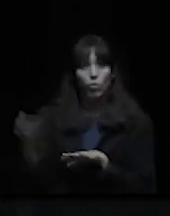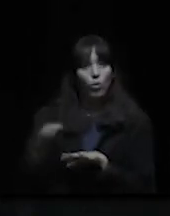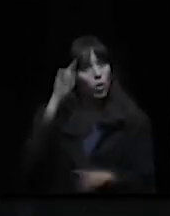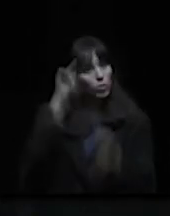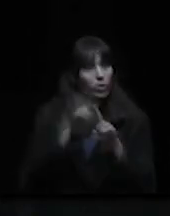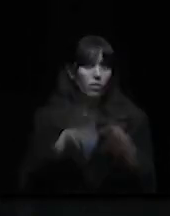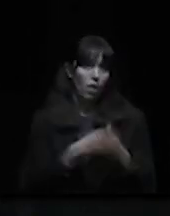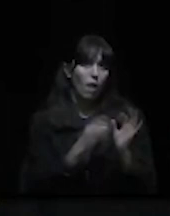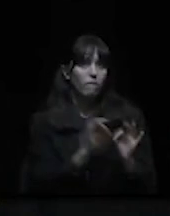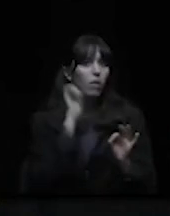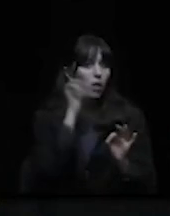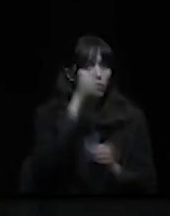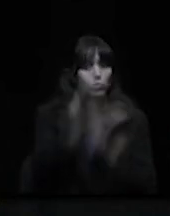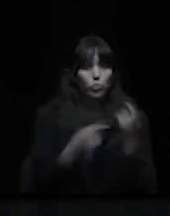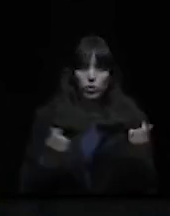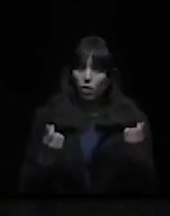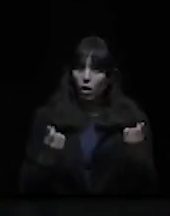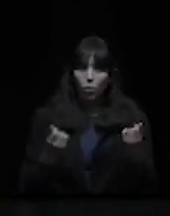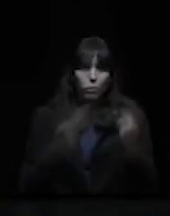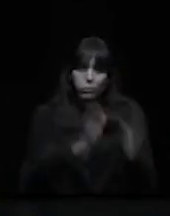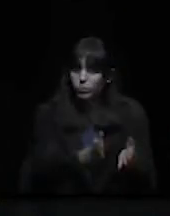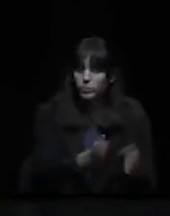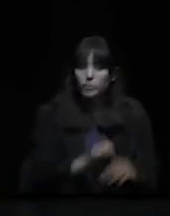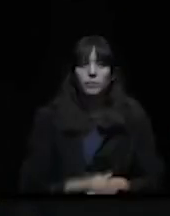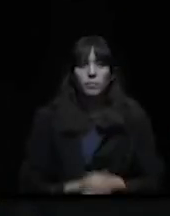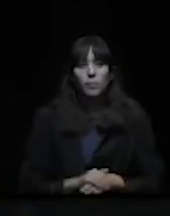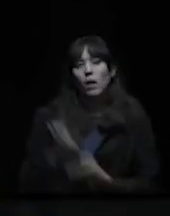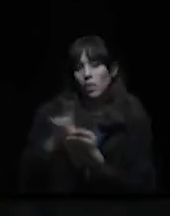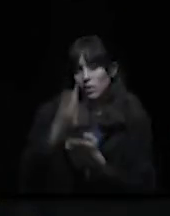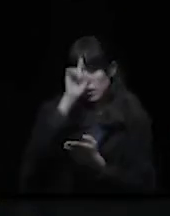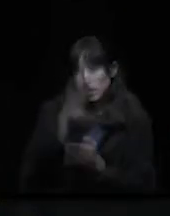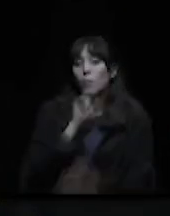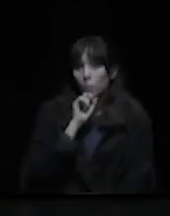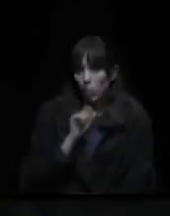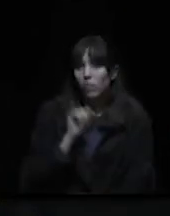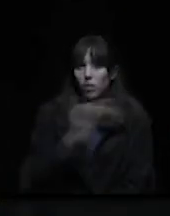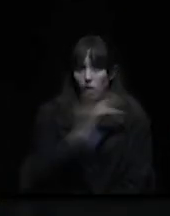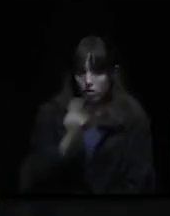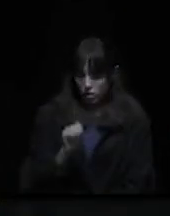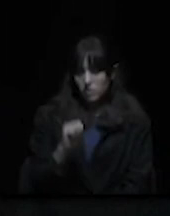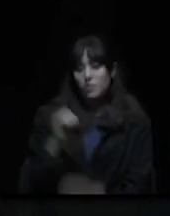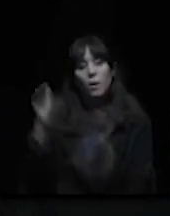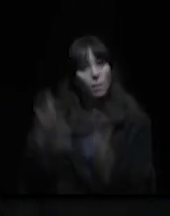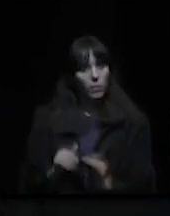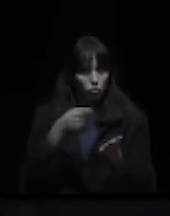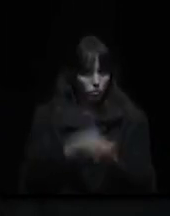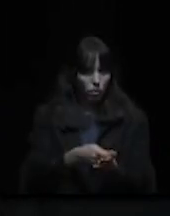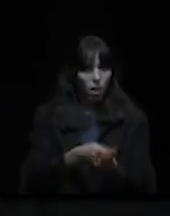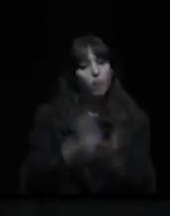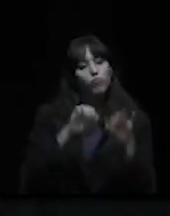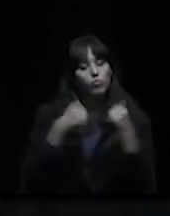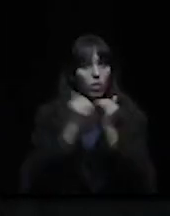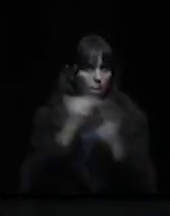beneficiar, sobretudo, quem menos deles precisa. O LIVRE sabe que existe margem para reduzir o IRS que é pago pelos contribuintes da classe média e tornar